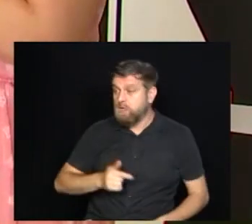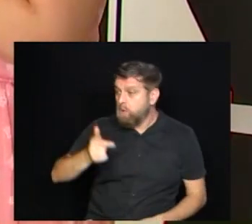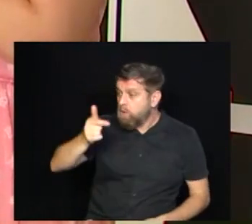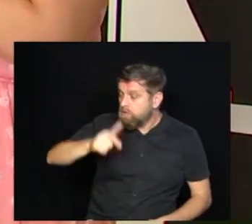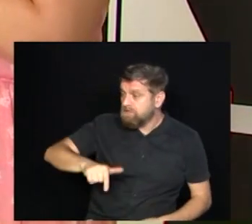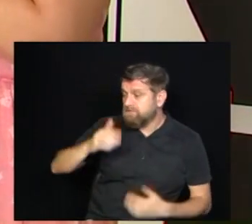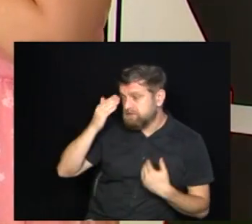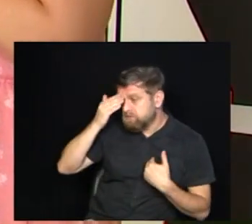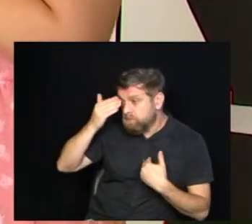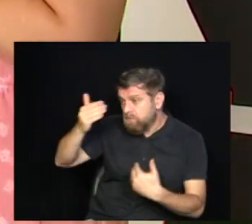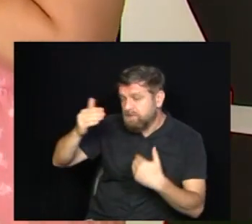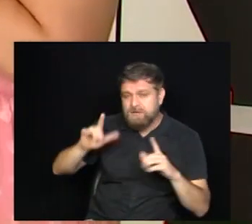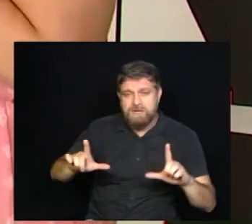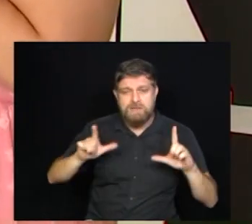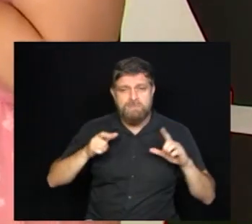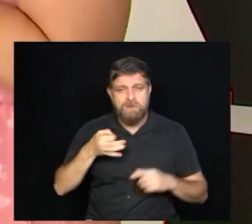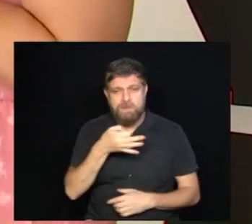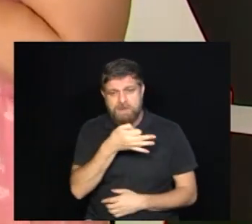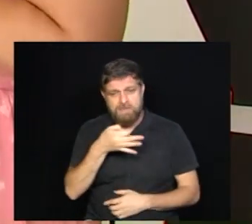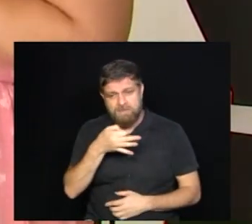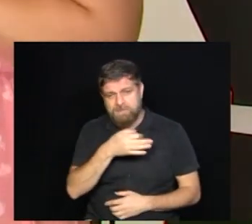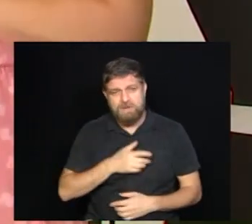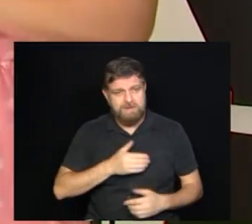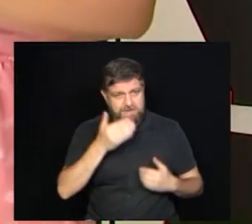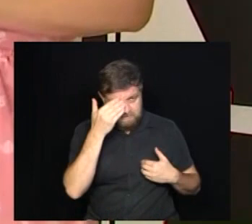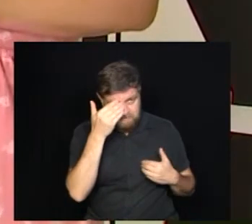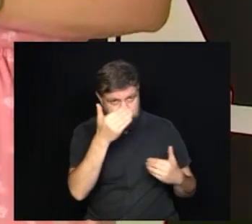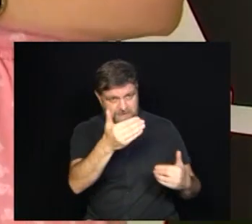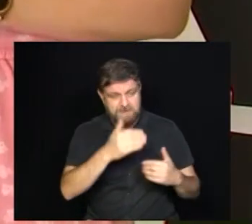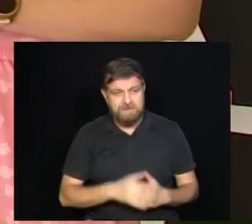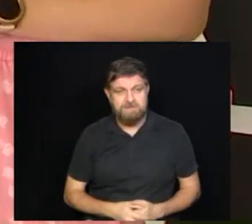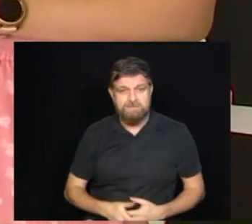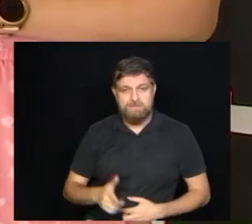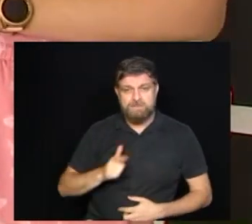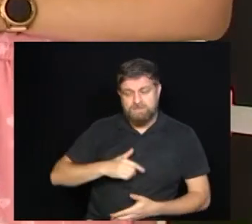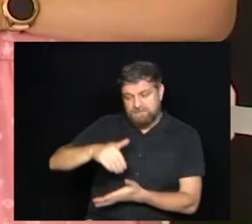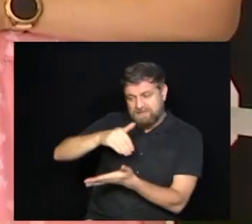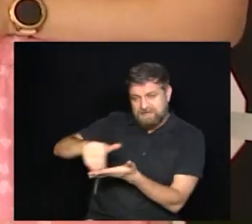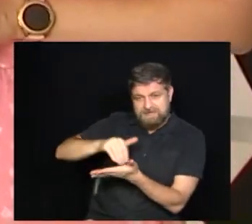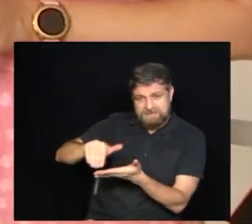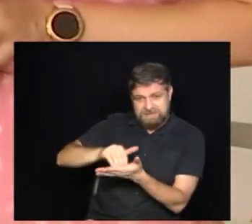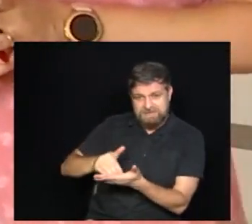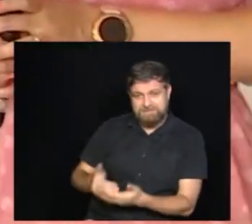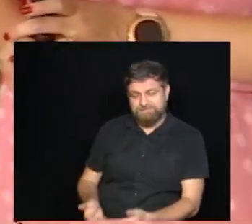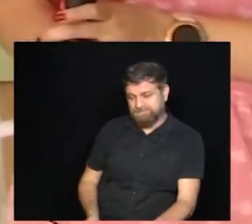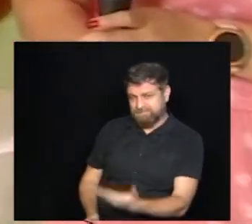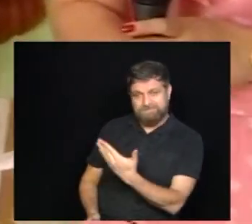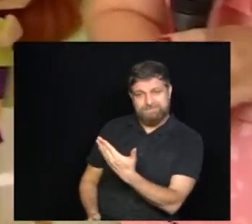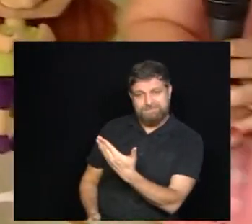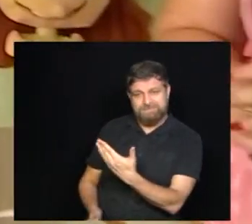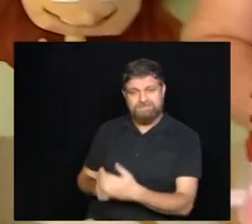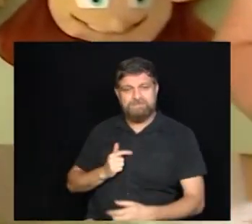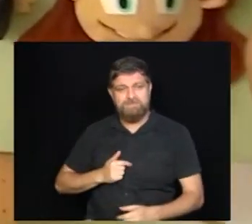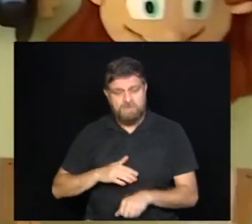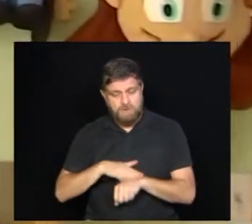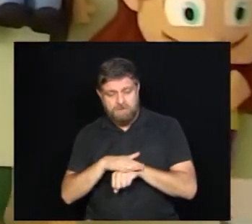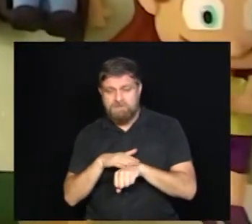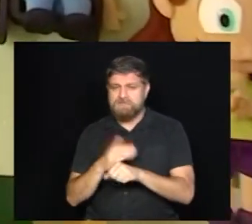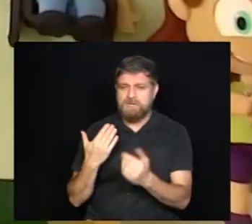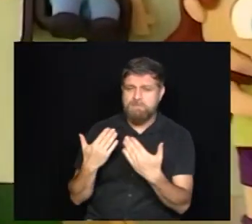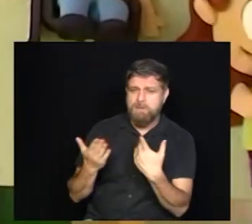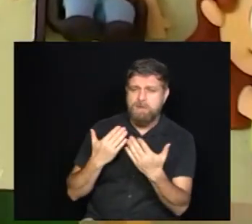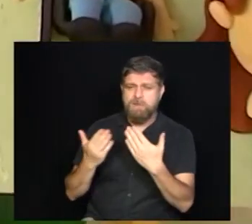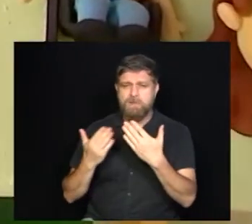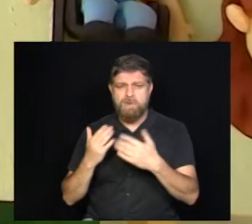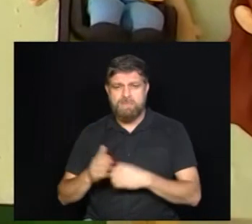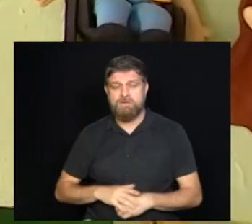sua participação. À disposição, obrigada. Então tá bom, tá aí a secretária Vandercleia Moro conversando